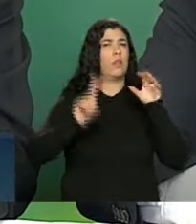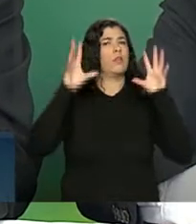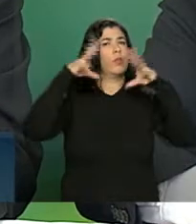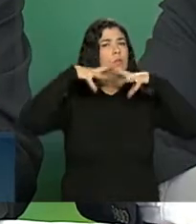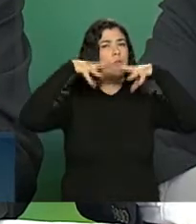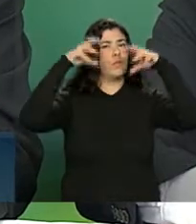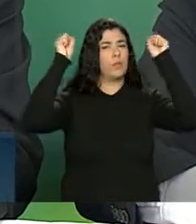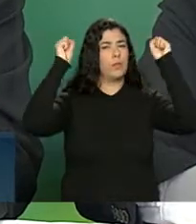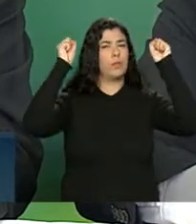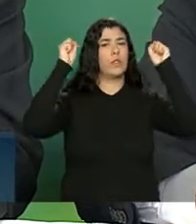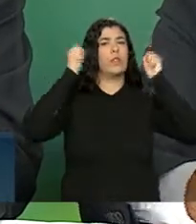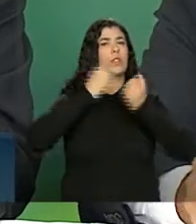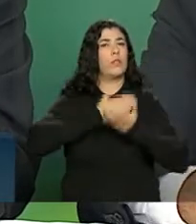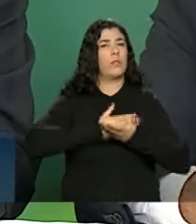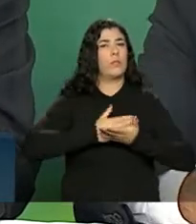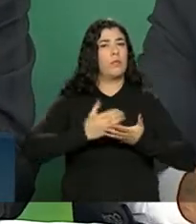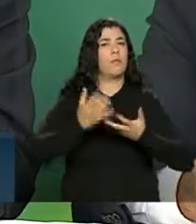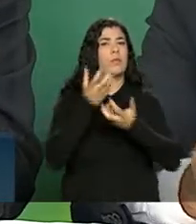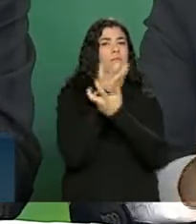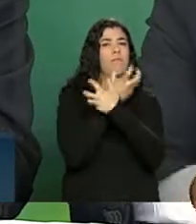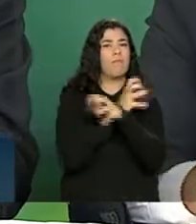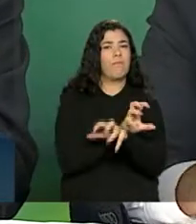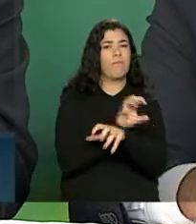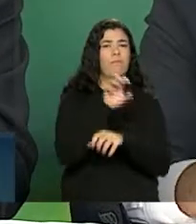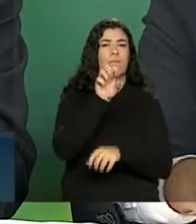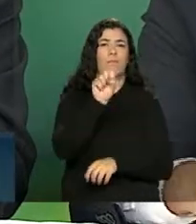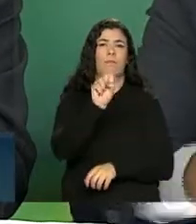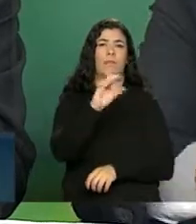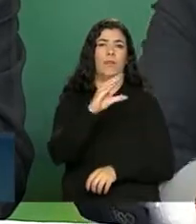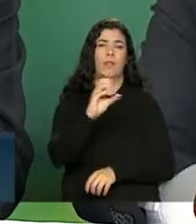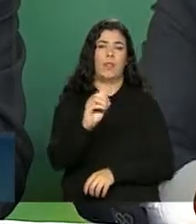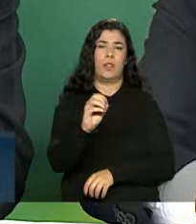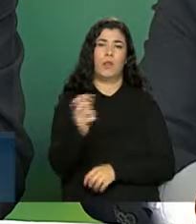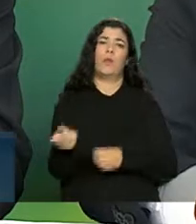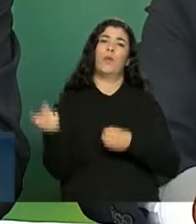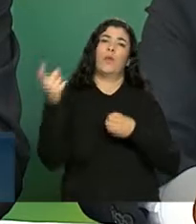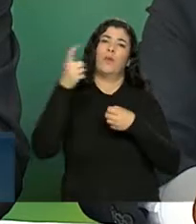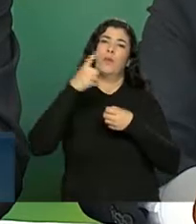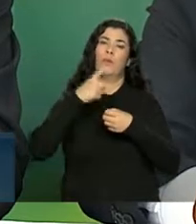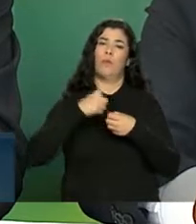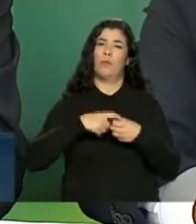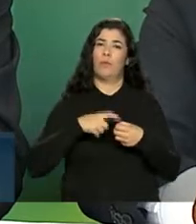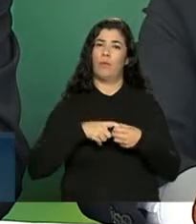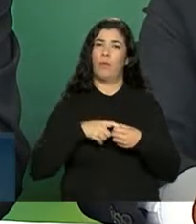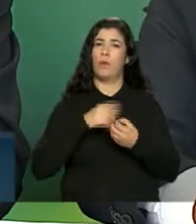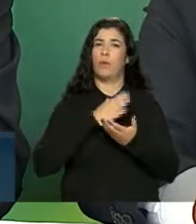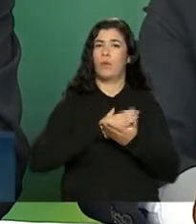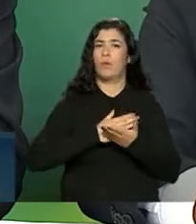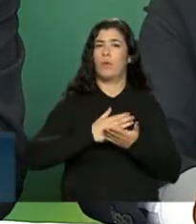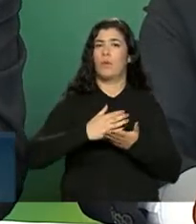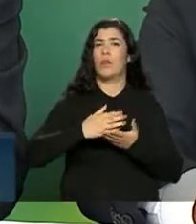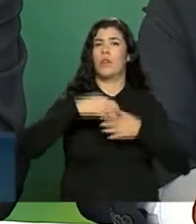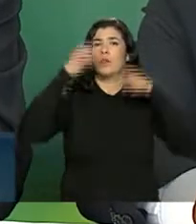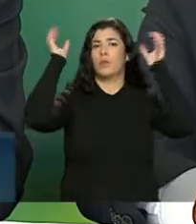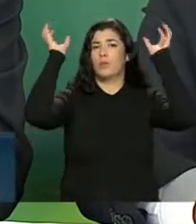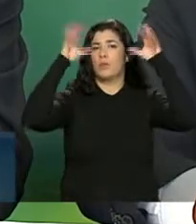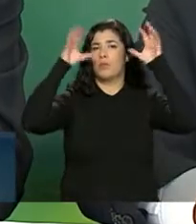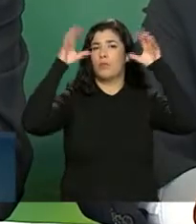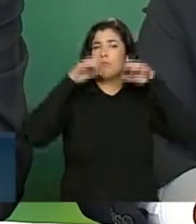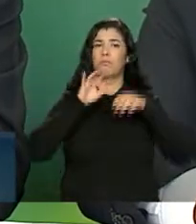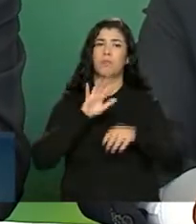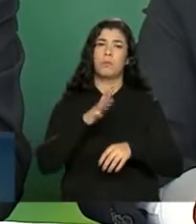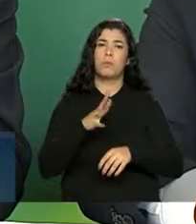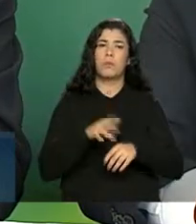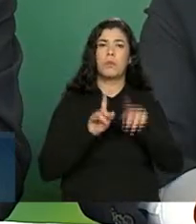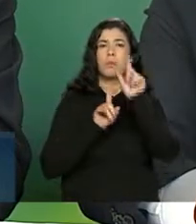chuvas estacionais Retornam em outubro não há muita previsibilidade não dá para